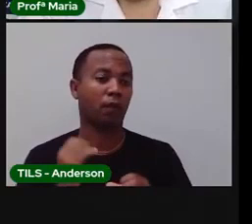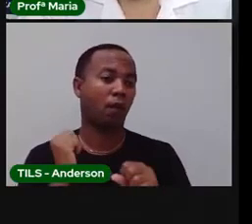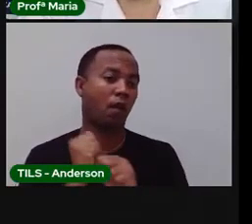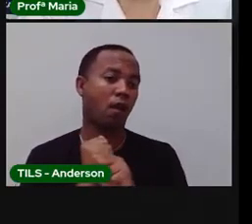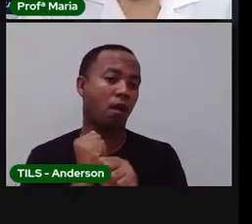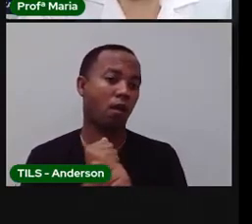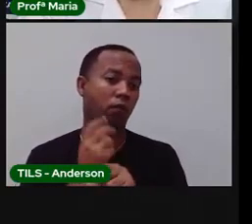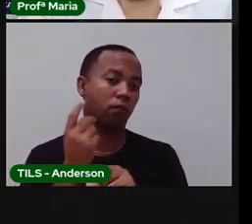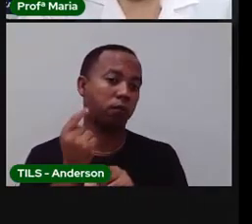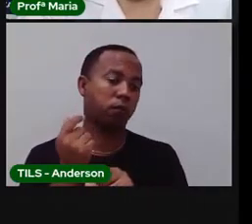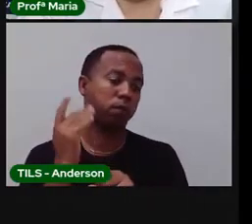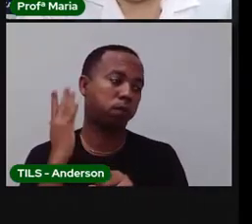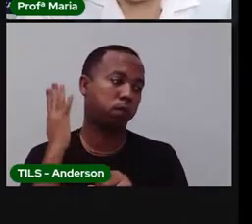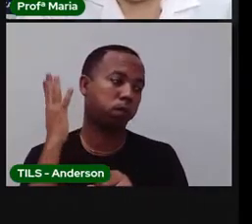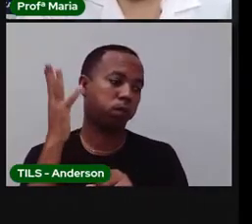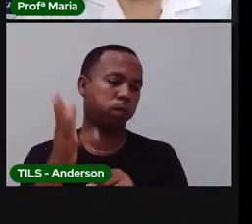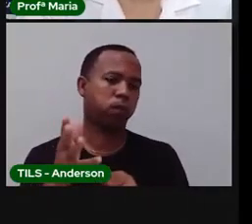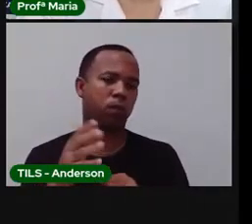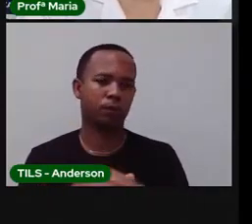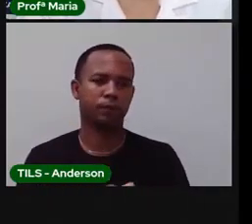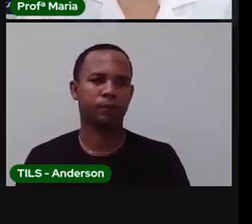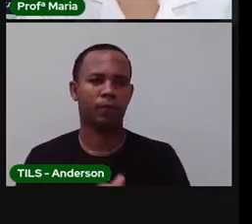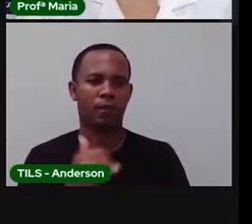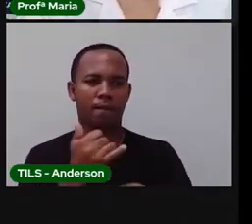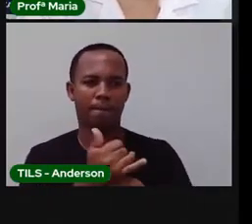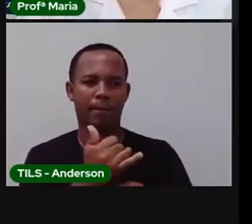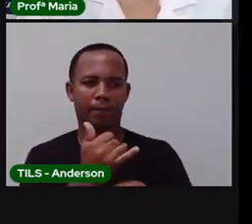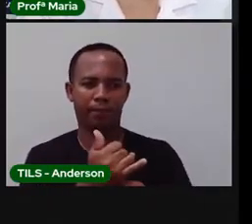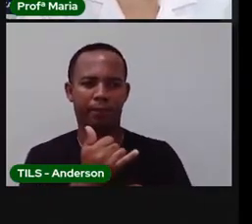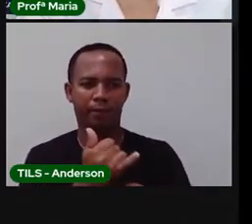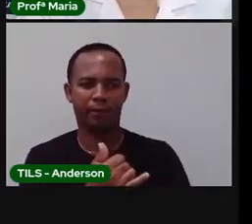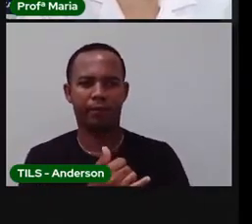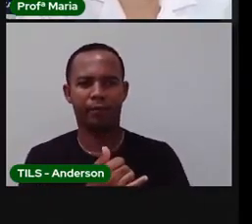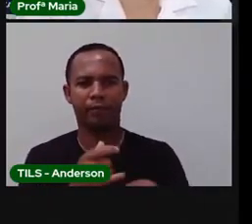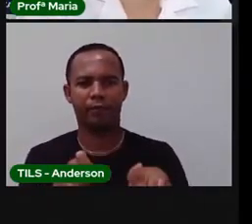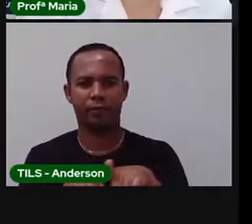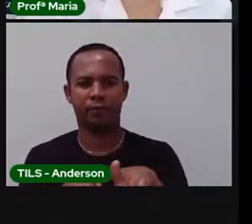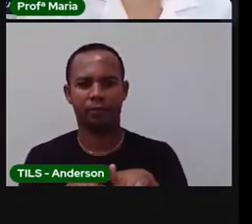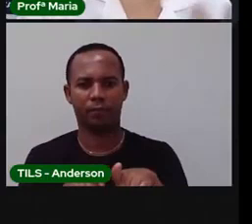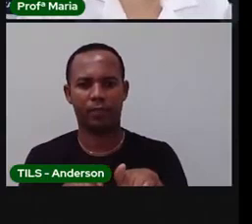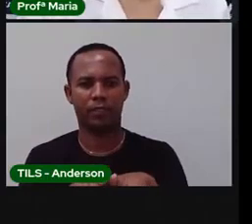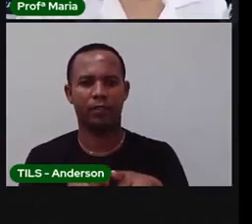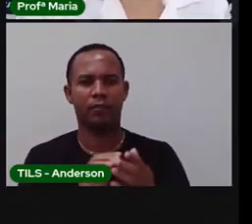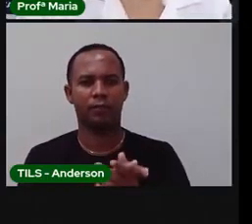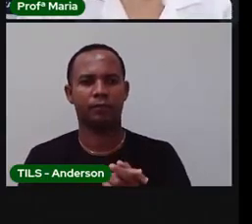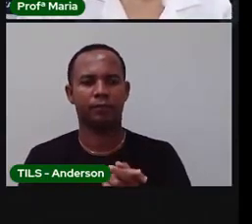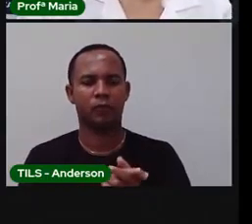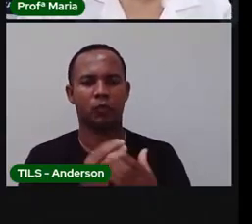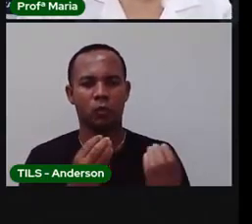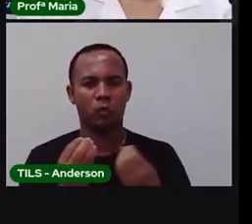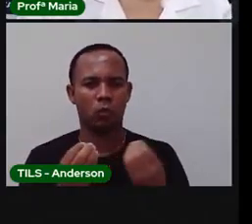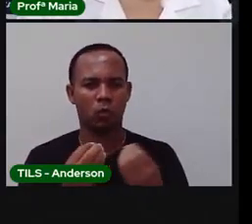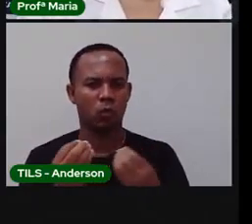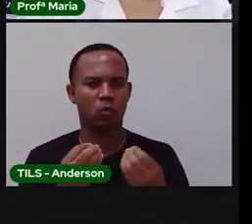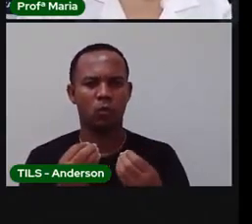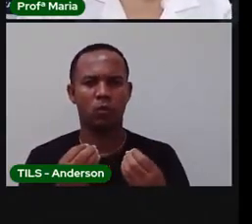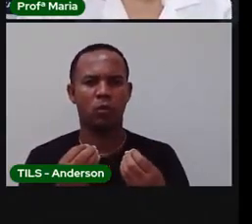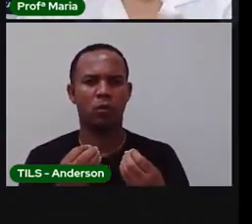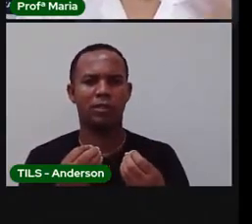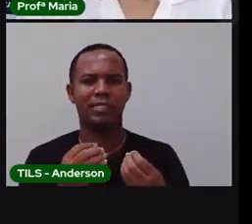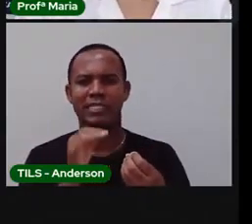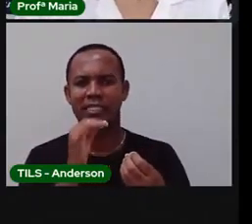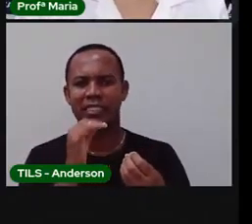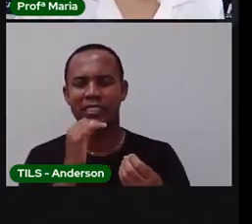Indeterminado. Metais, né? E esses metais aí que ele está falando são as partes que compõem determinados equipamentos,